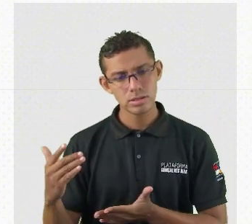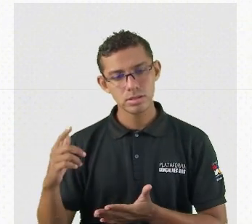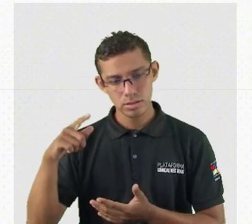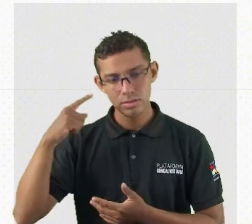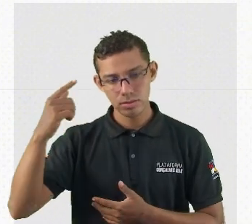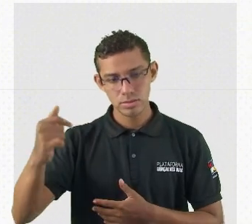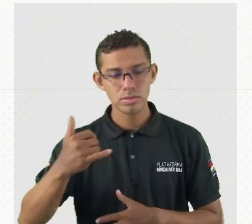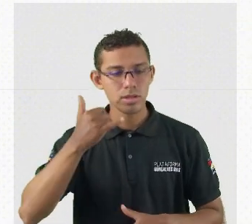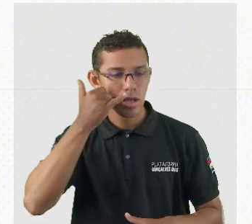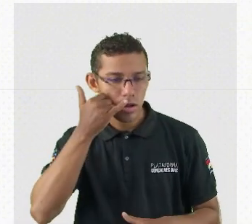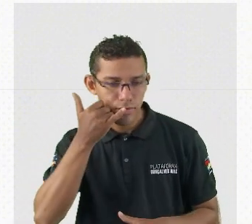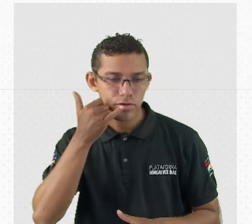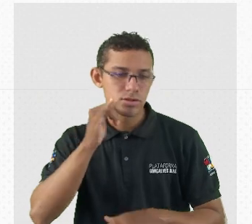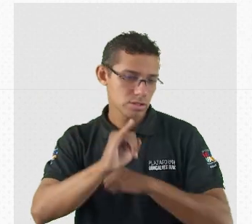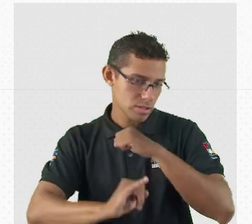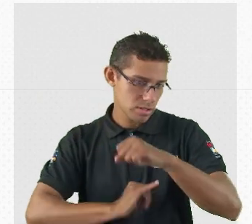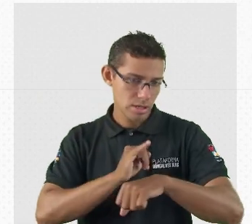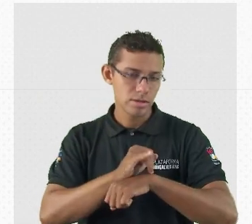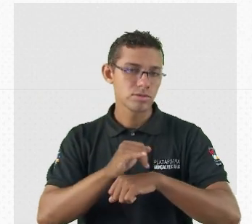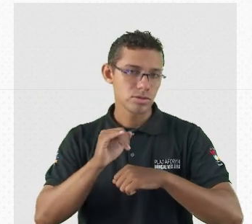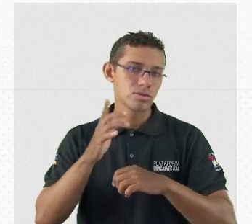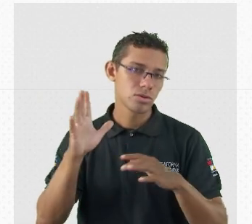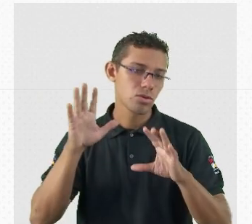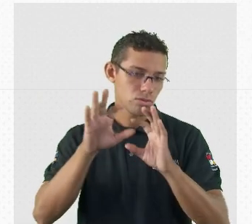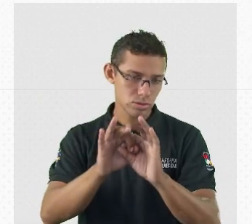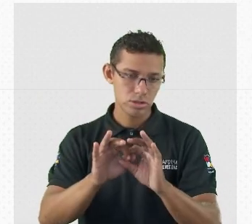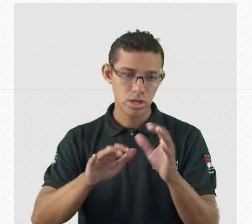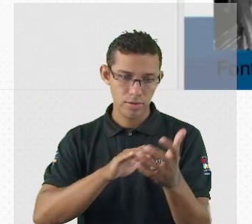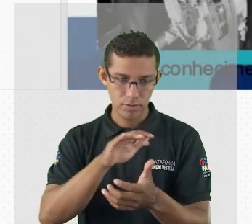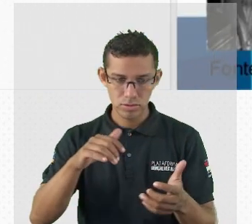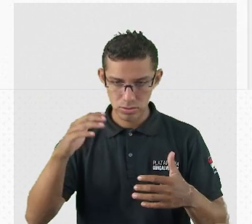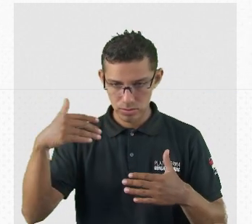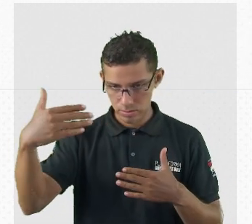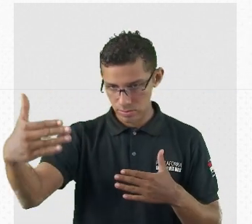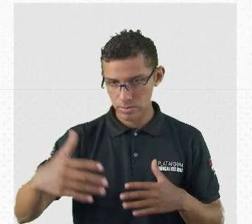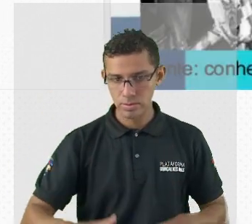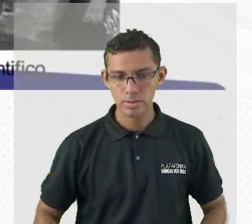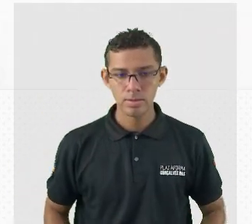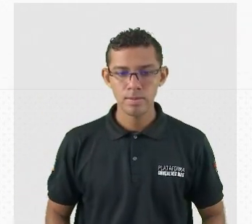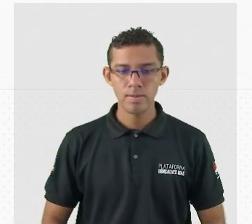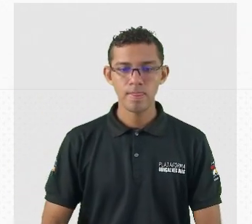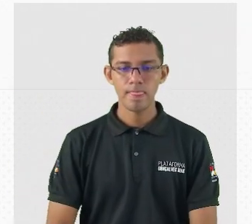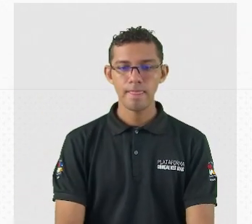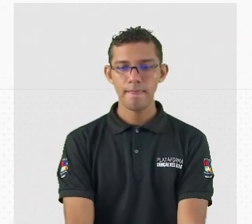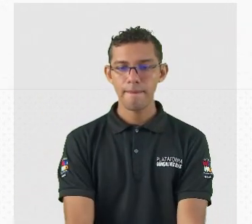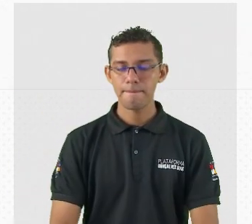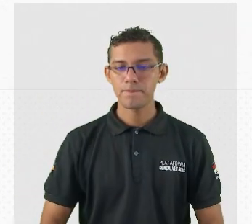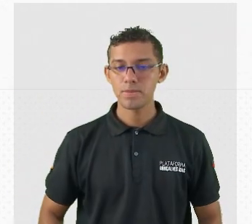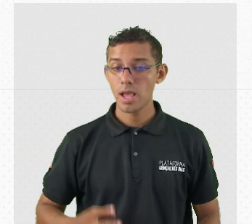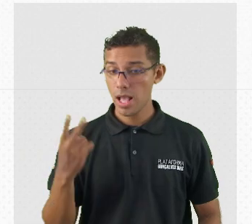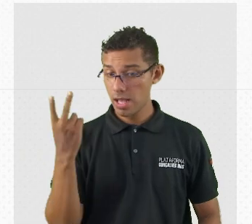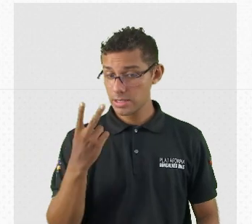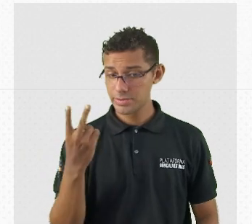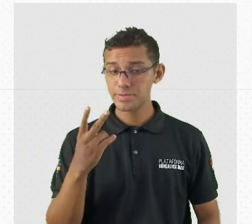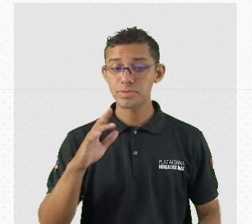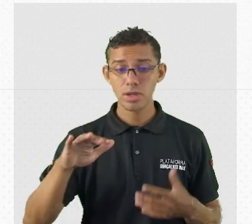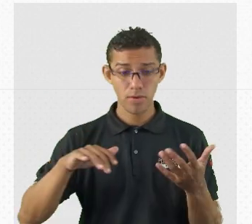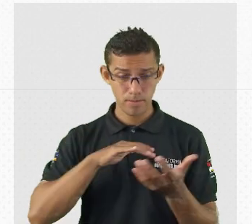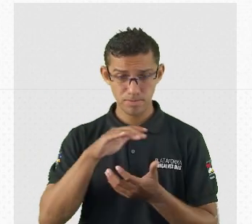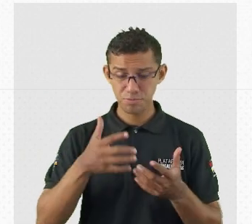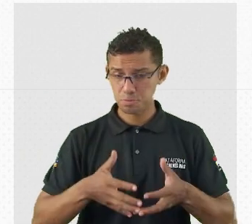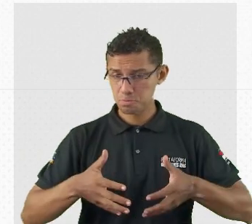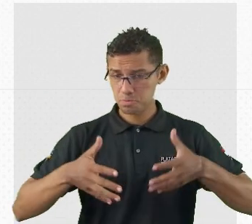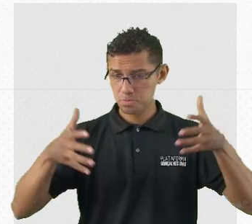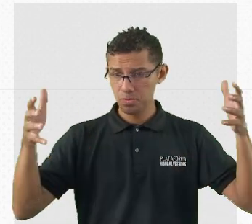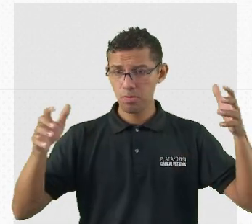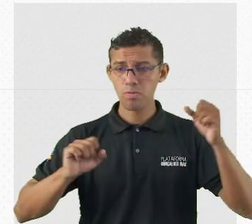na frente o telefone, a internet, já, obviamente, revoluções a posteriores. Na segunda revolução, gente, nós vamos ter o crescimento